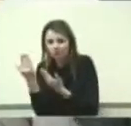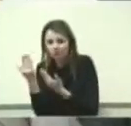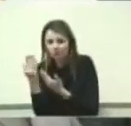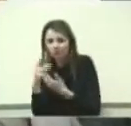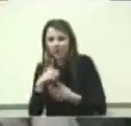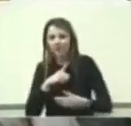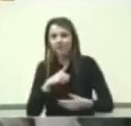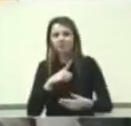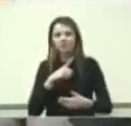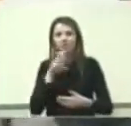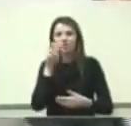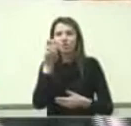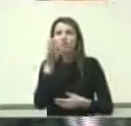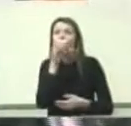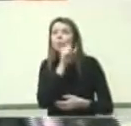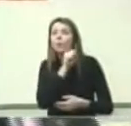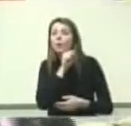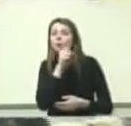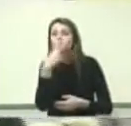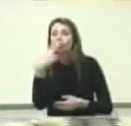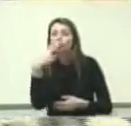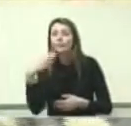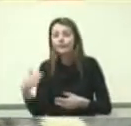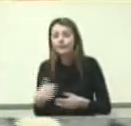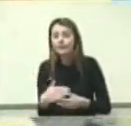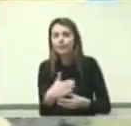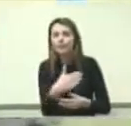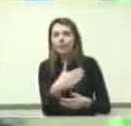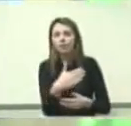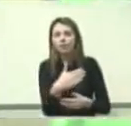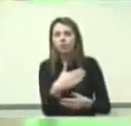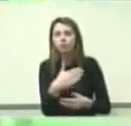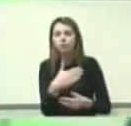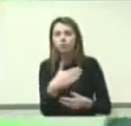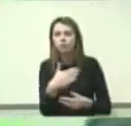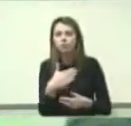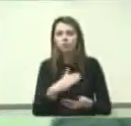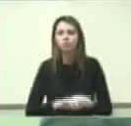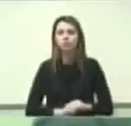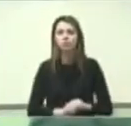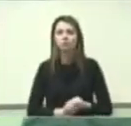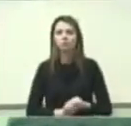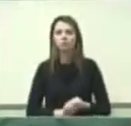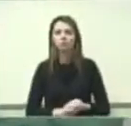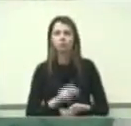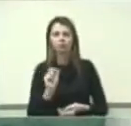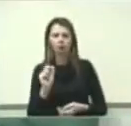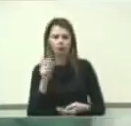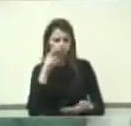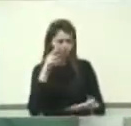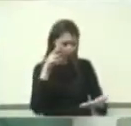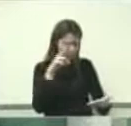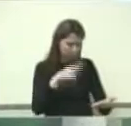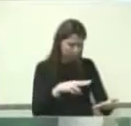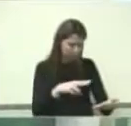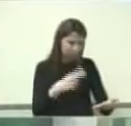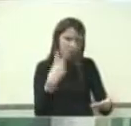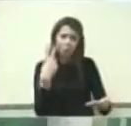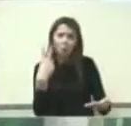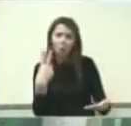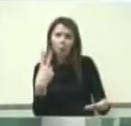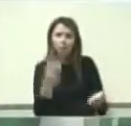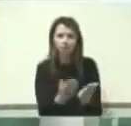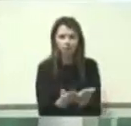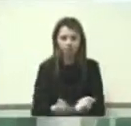e eles viram irmãos com os olhos deles aqueles peixes sendo multiplicados